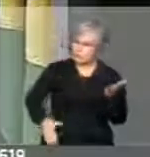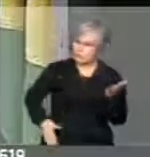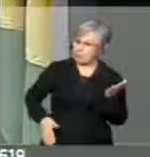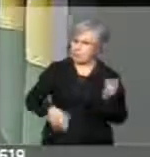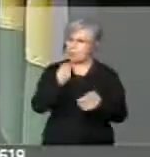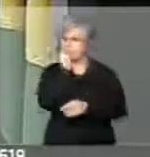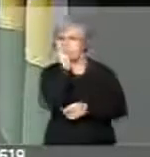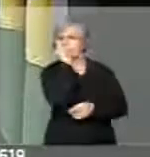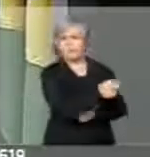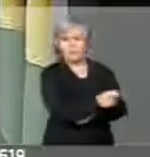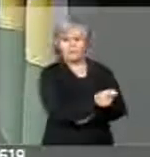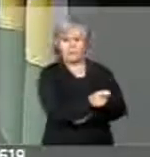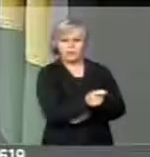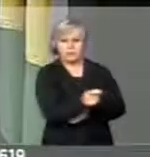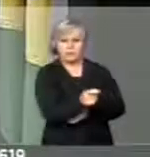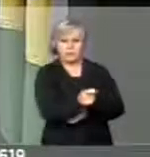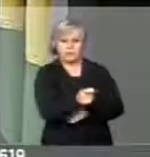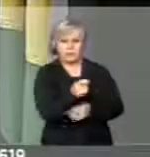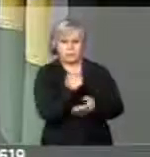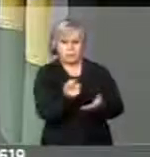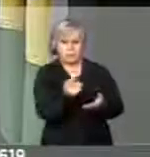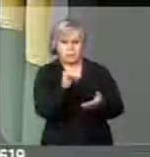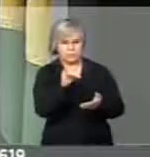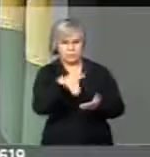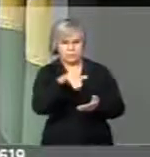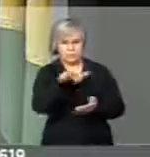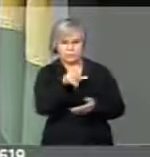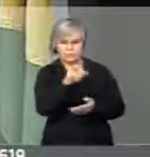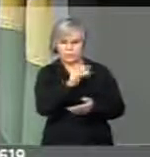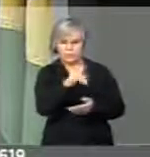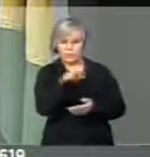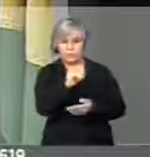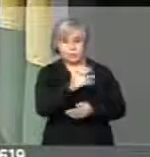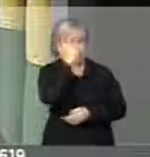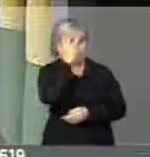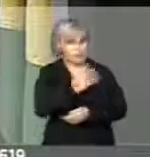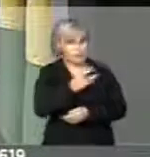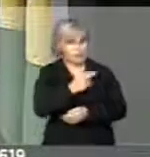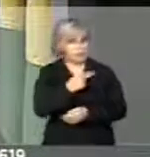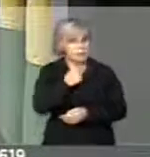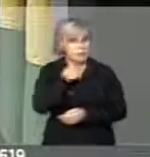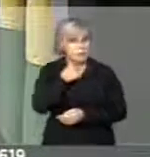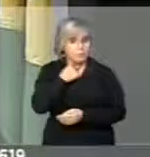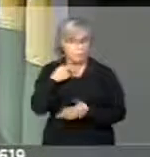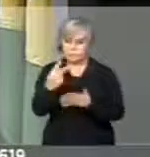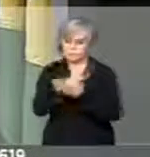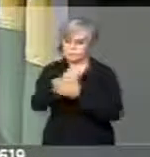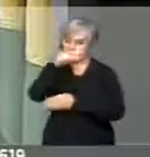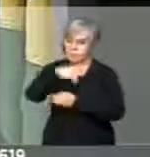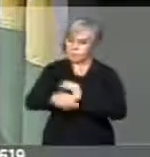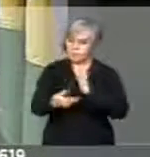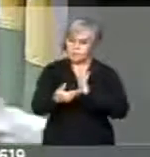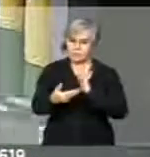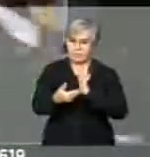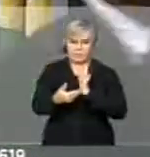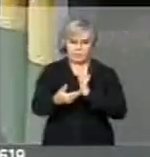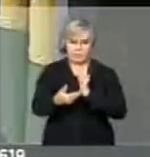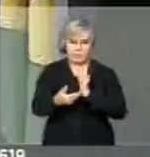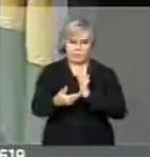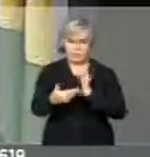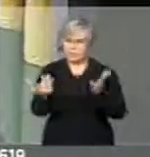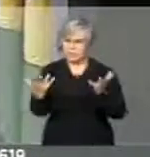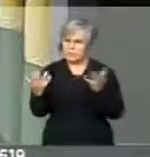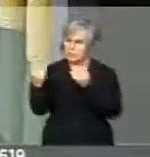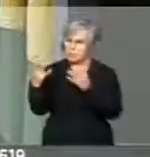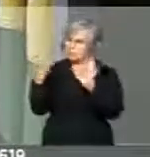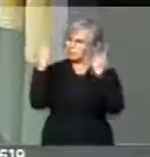do outro, isso é injúria grave. Não pode acontecer dentro desta casa. E recebeu